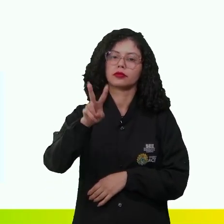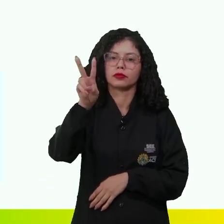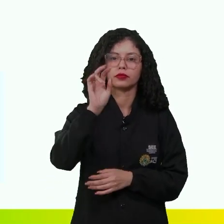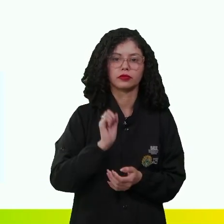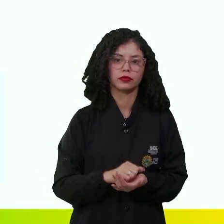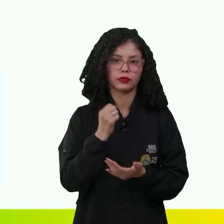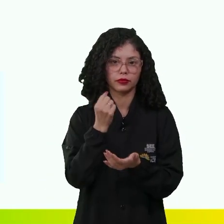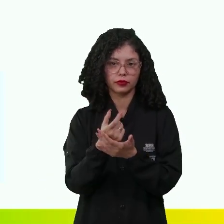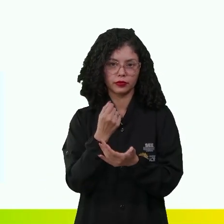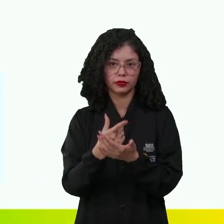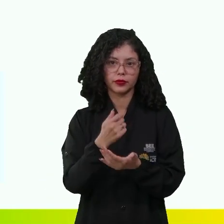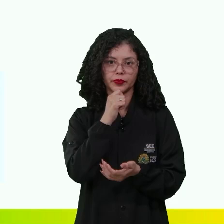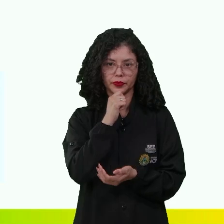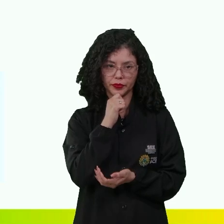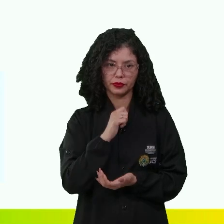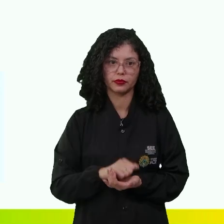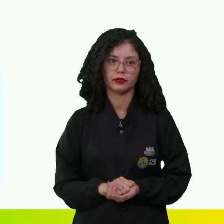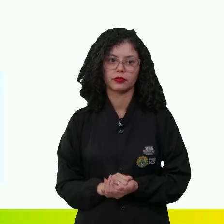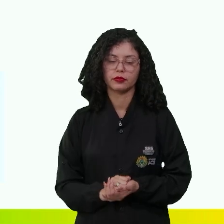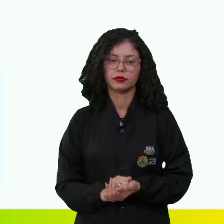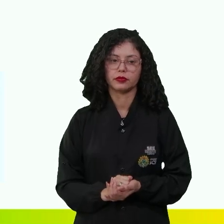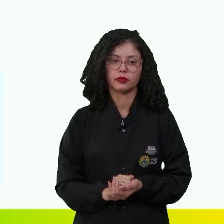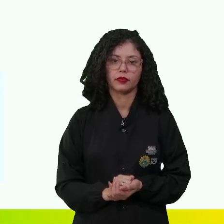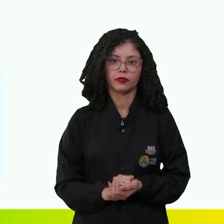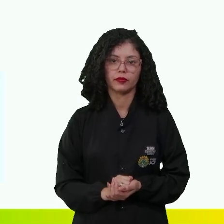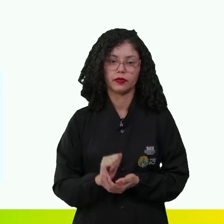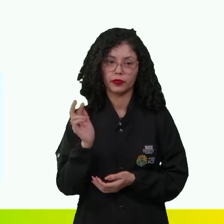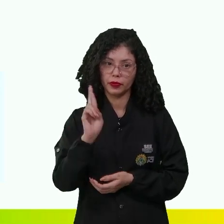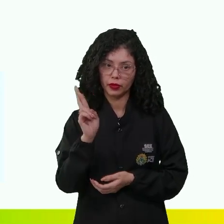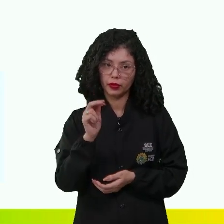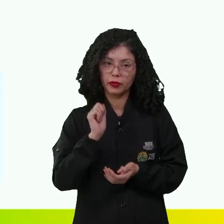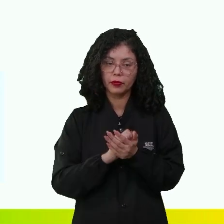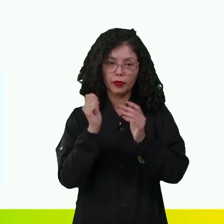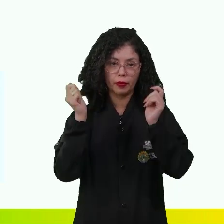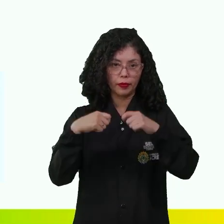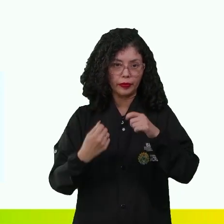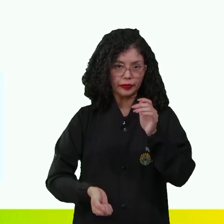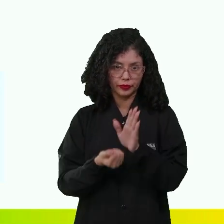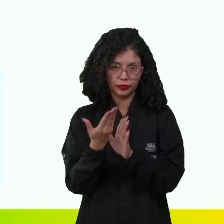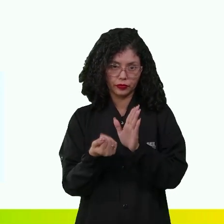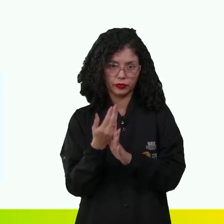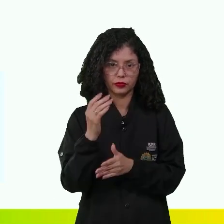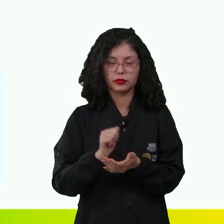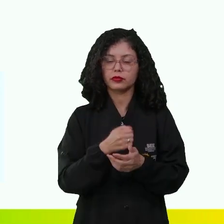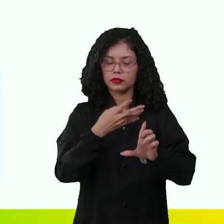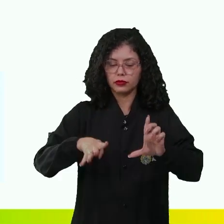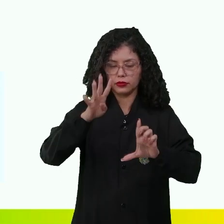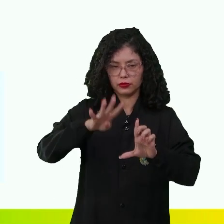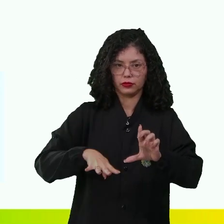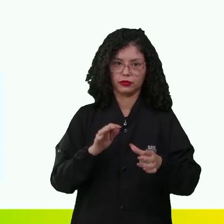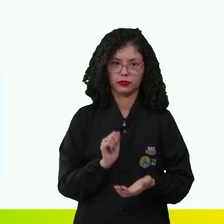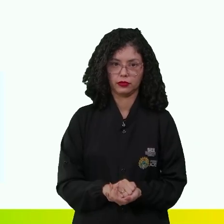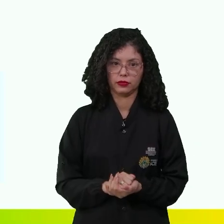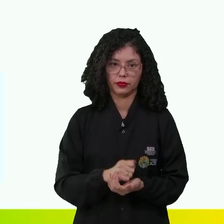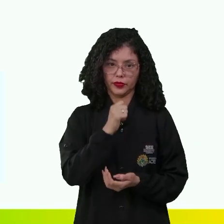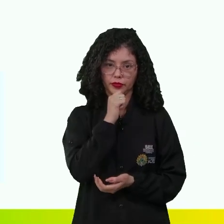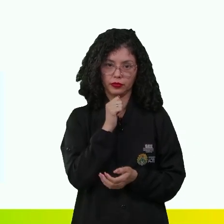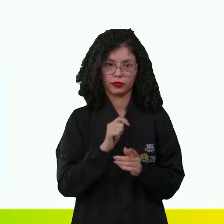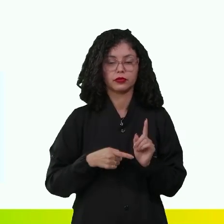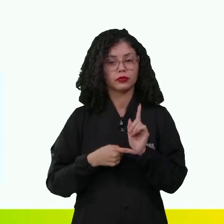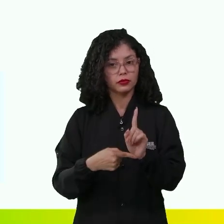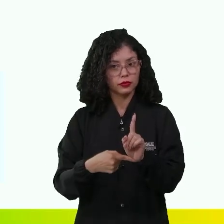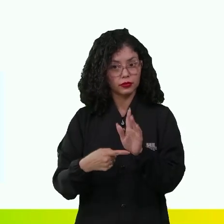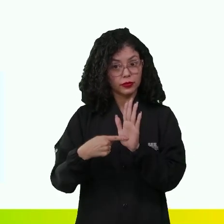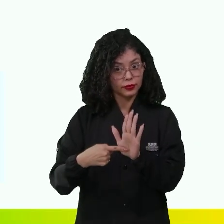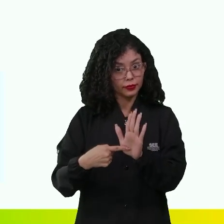e Y o valor a ser pago em reais, é possível construir uma tabela que representa